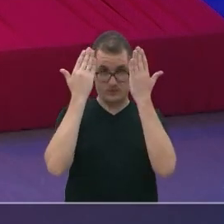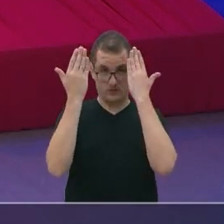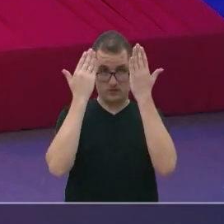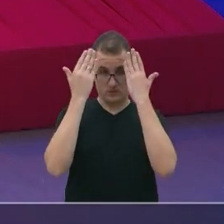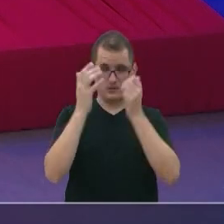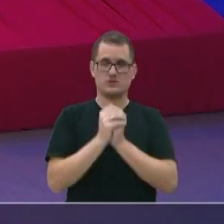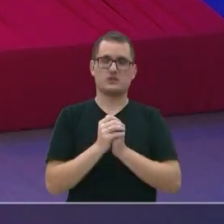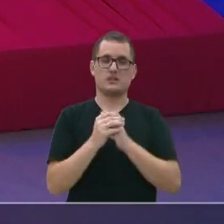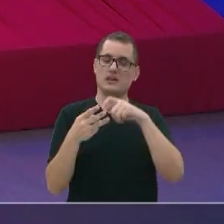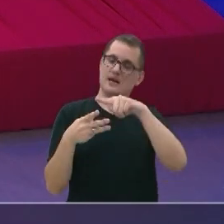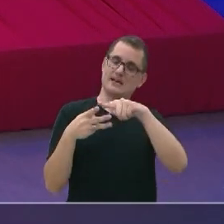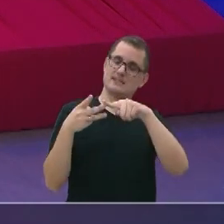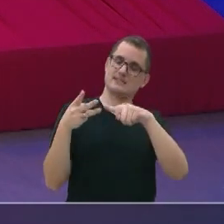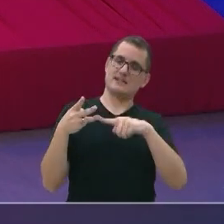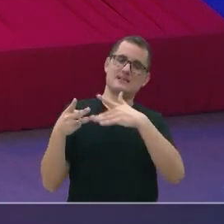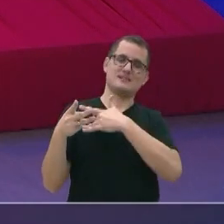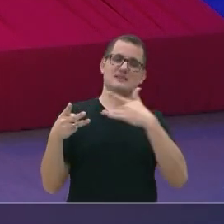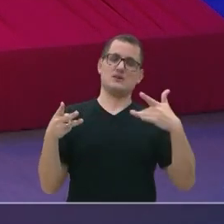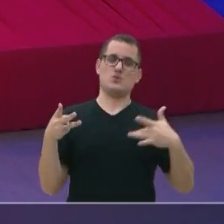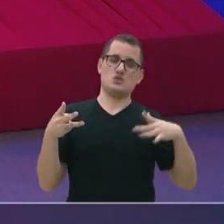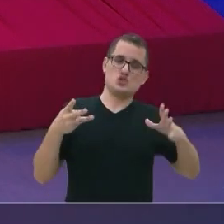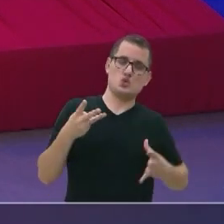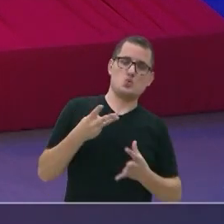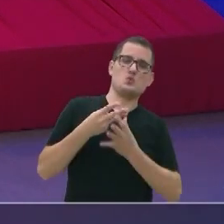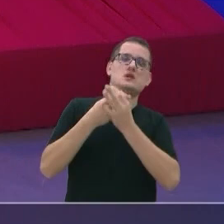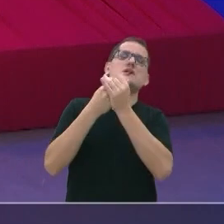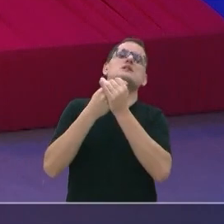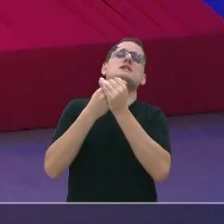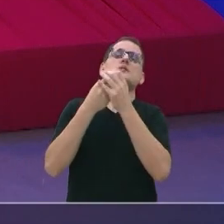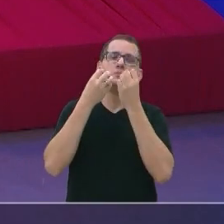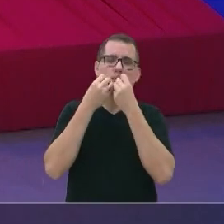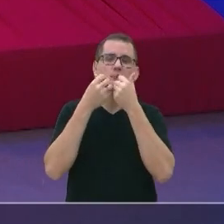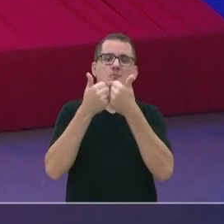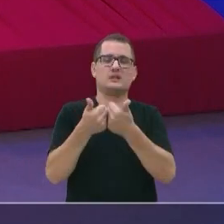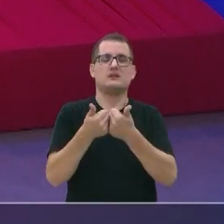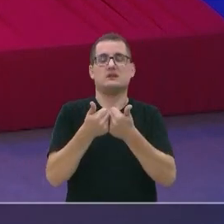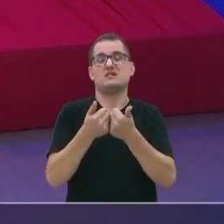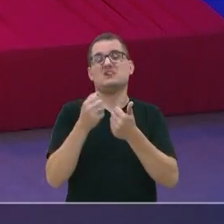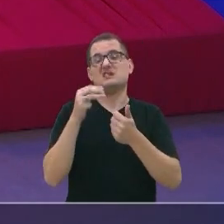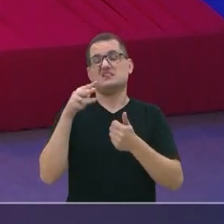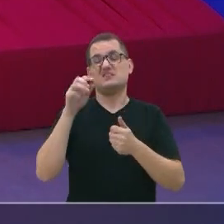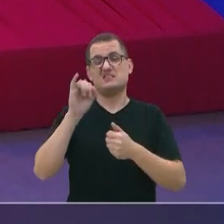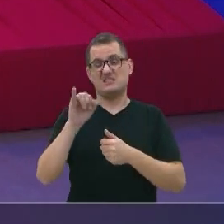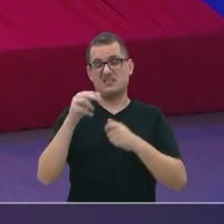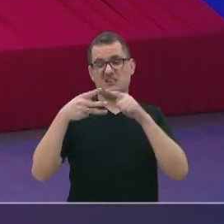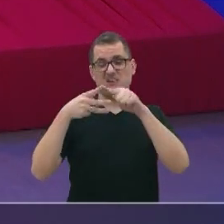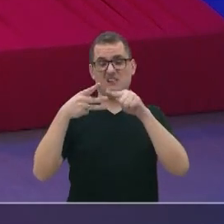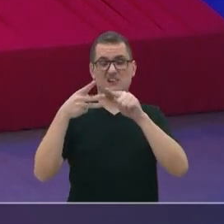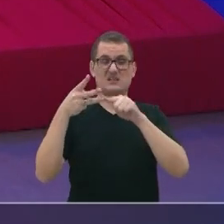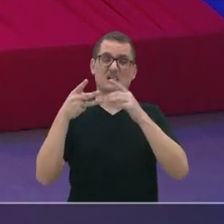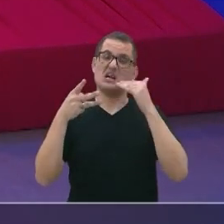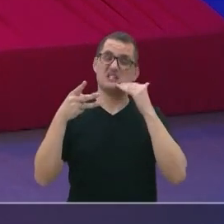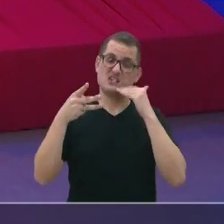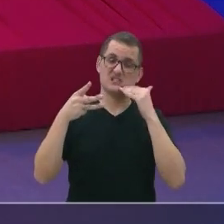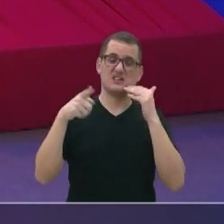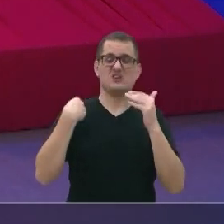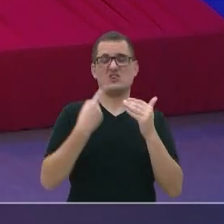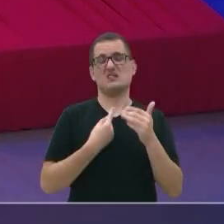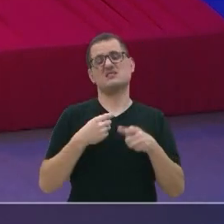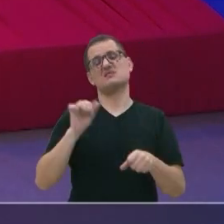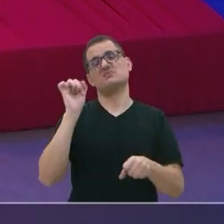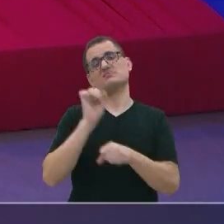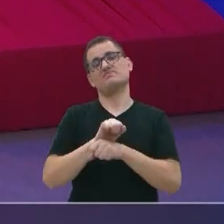estar juntas, senão ficaremos no meio do caminho.